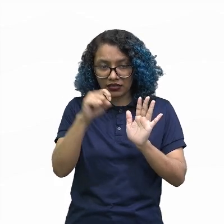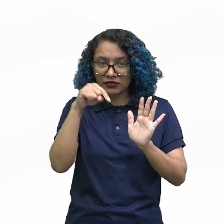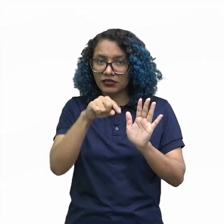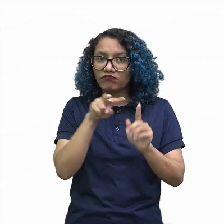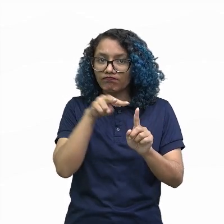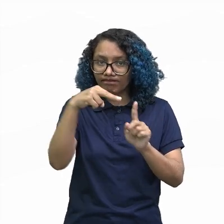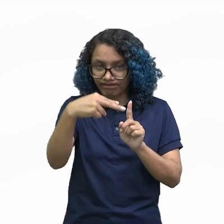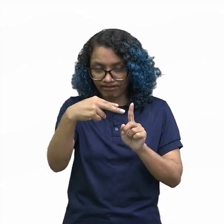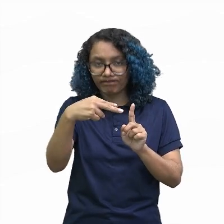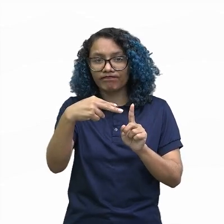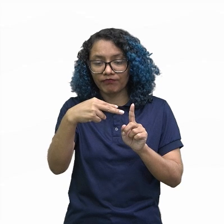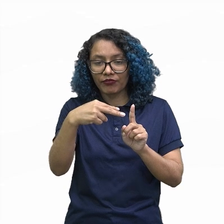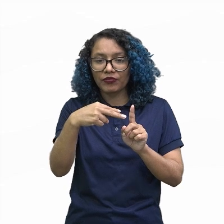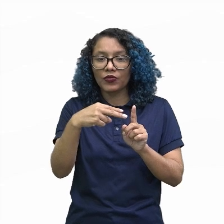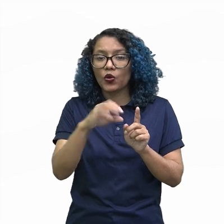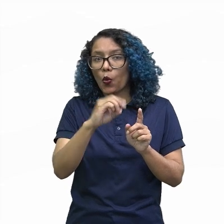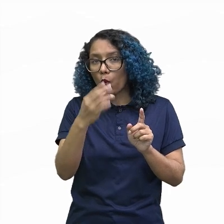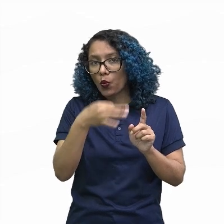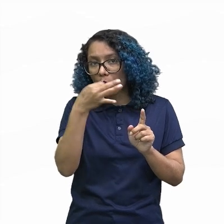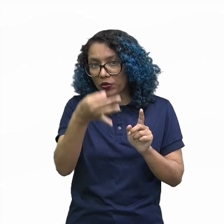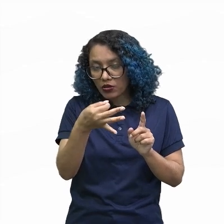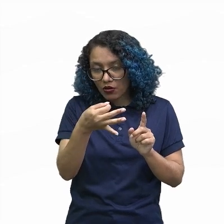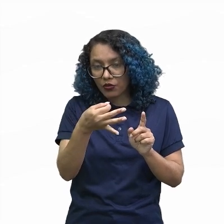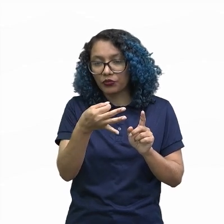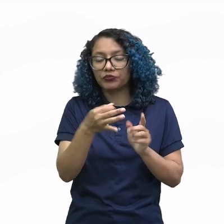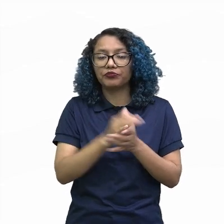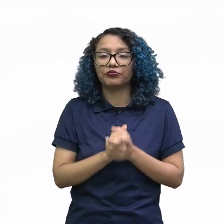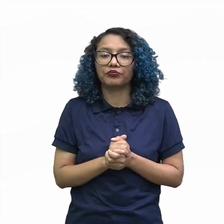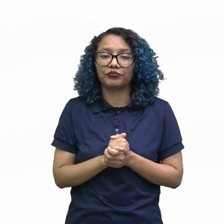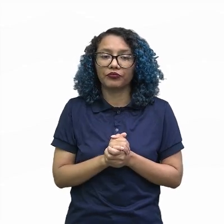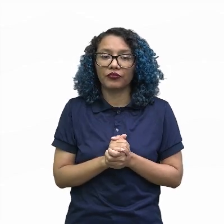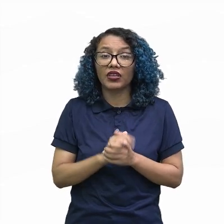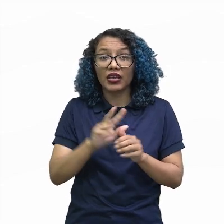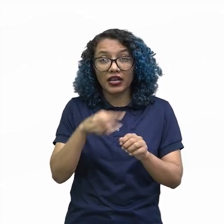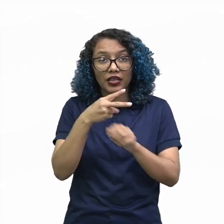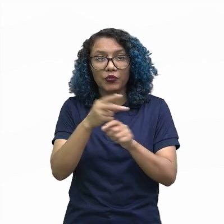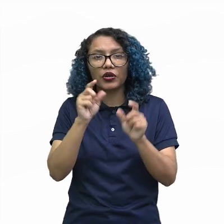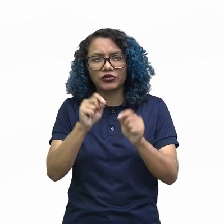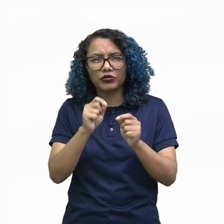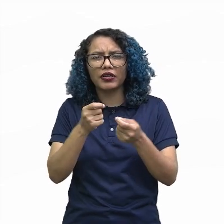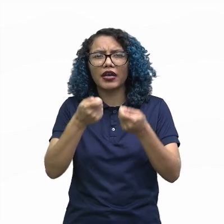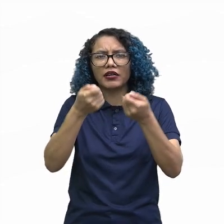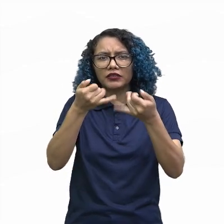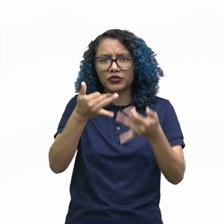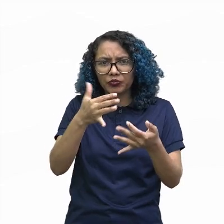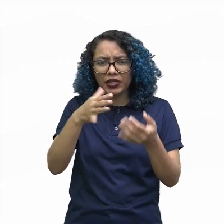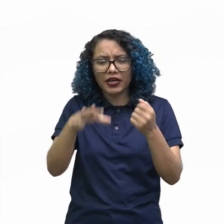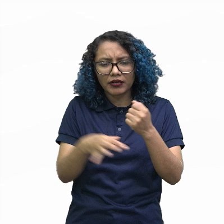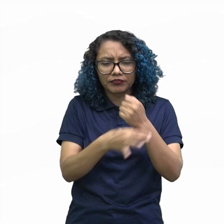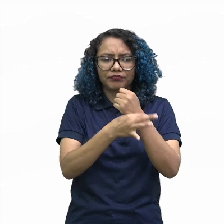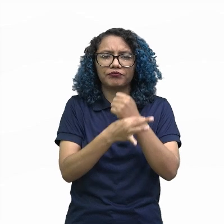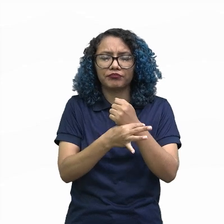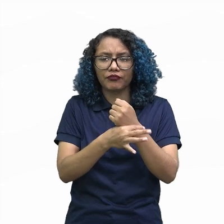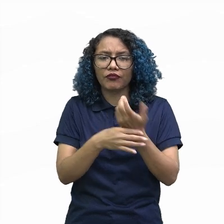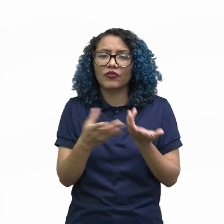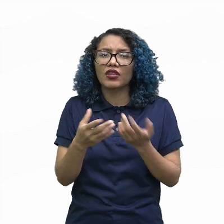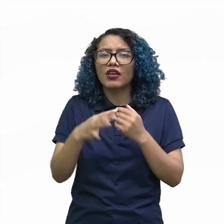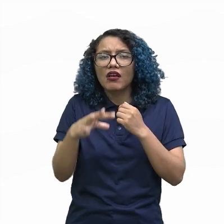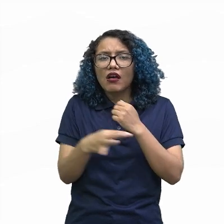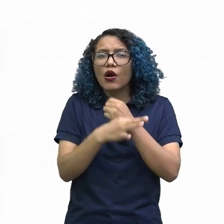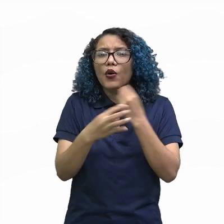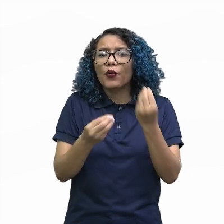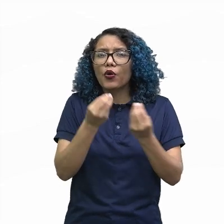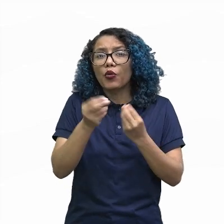de vista, a opinião, certo, gente? E depois as defendem. No caso, vai defender como? Por meio